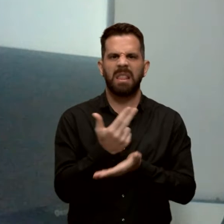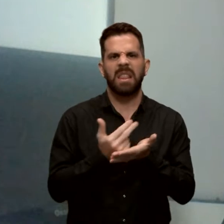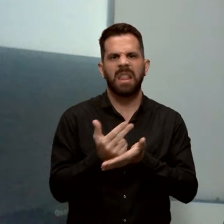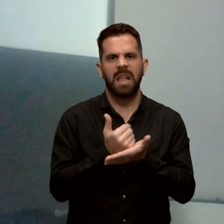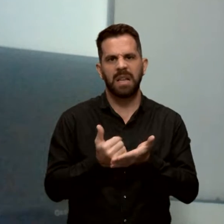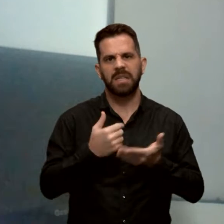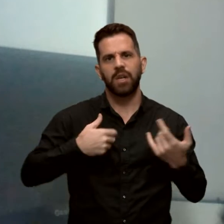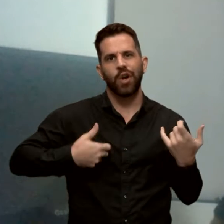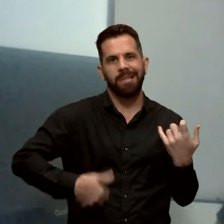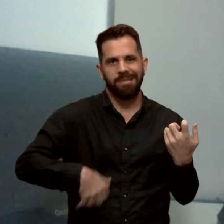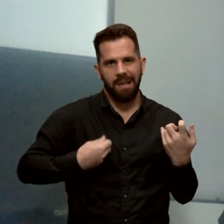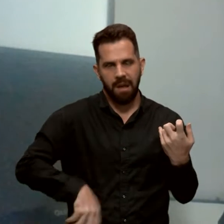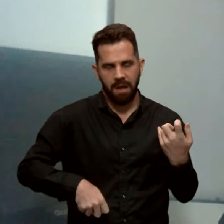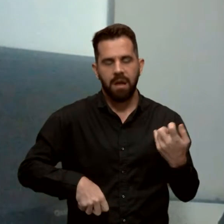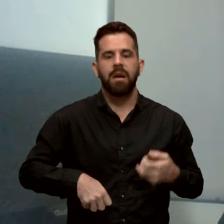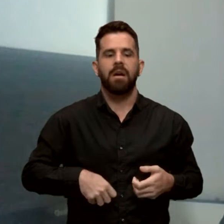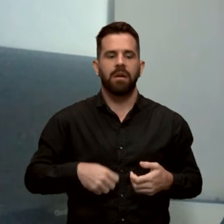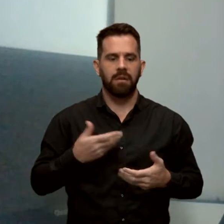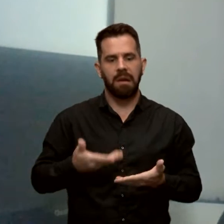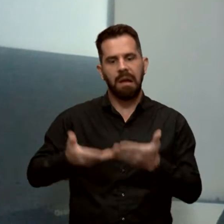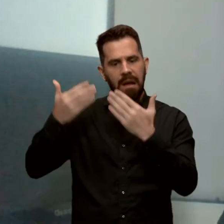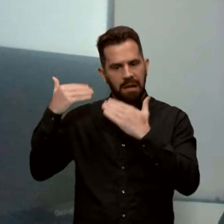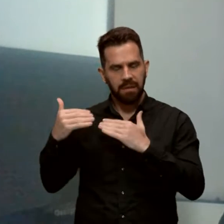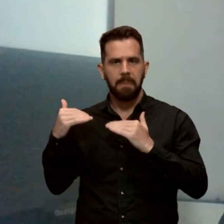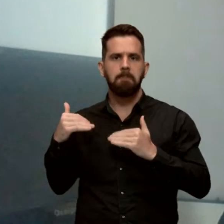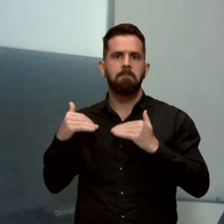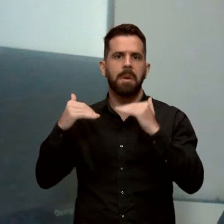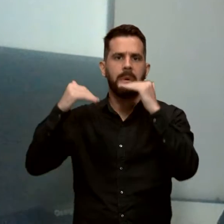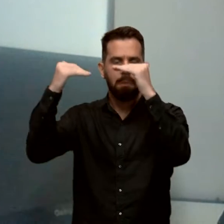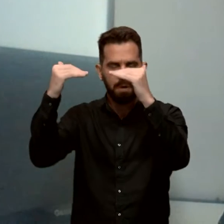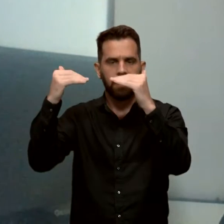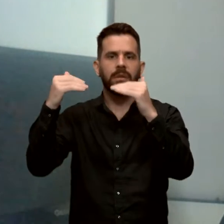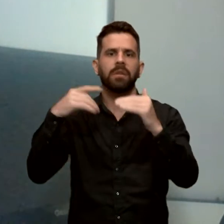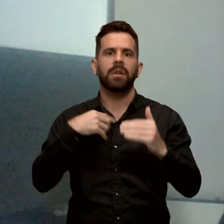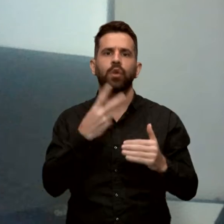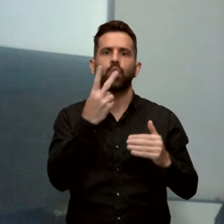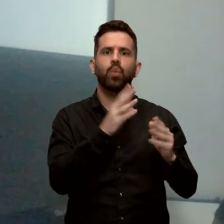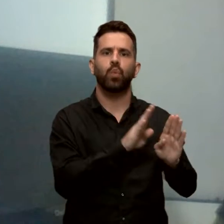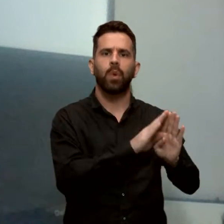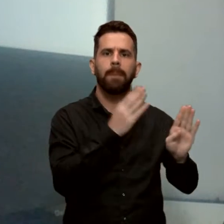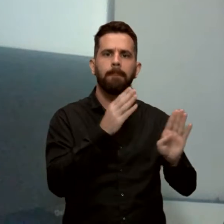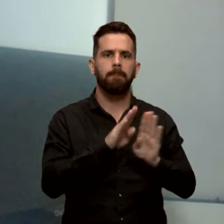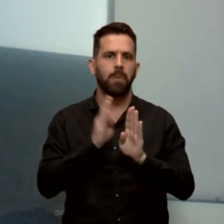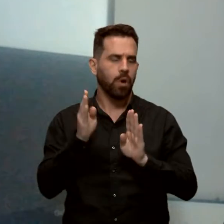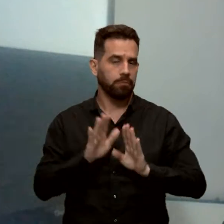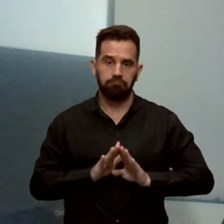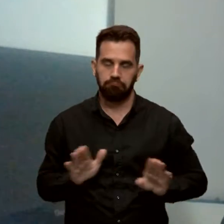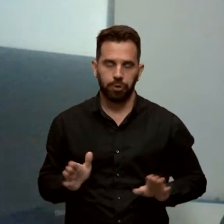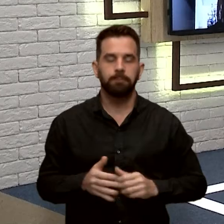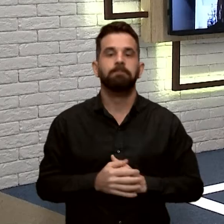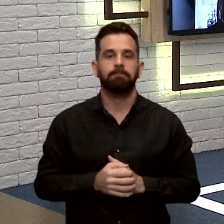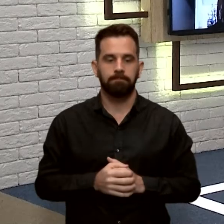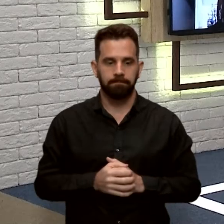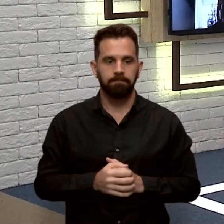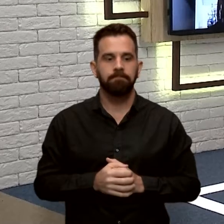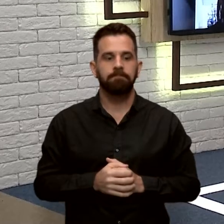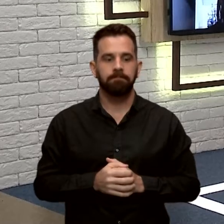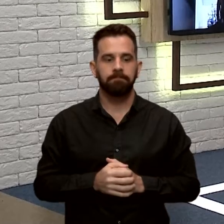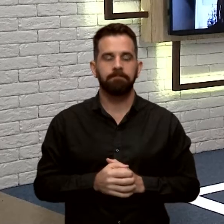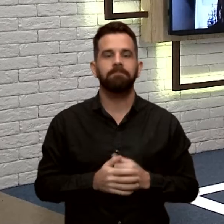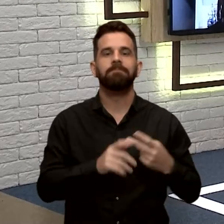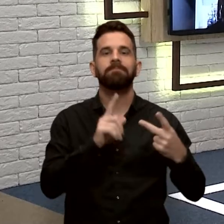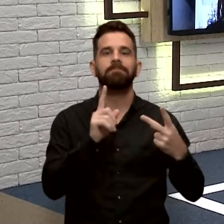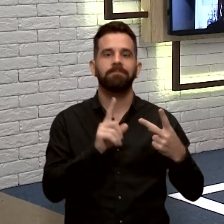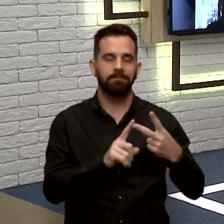guitarra, por trás aqui tem uma estante, 2 portas, é isso. E a gente recebe também